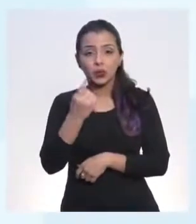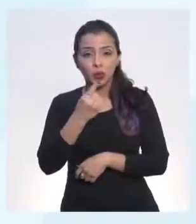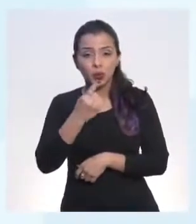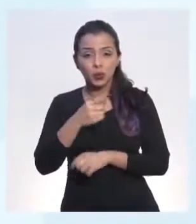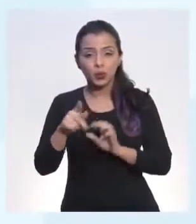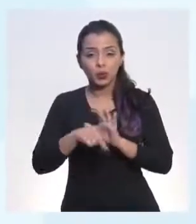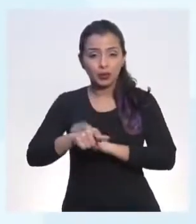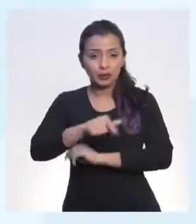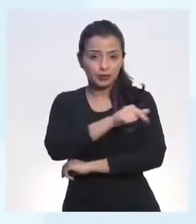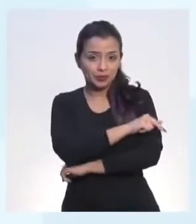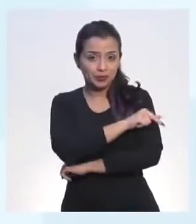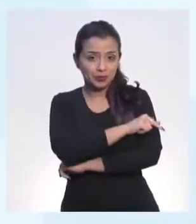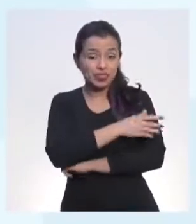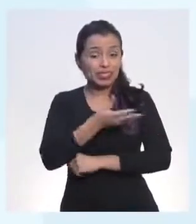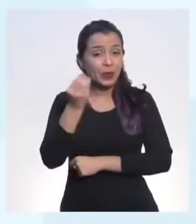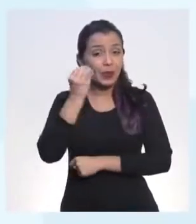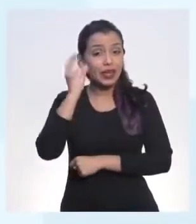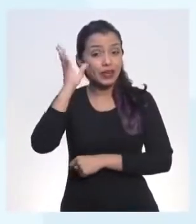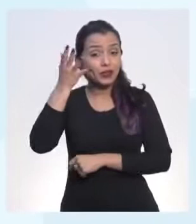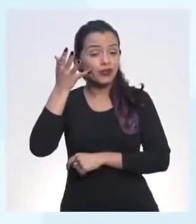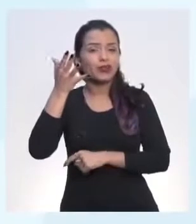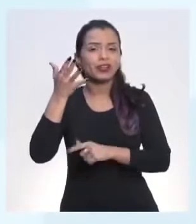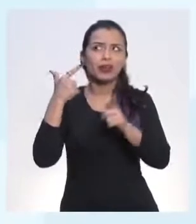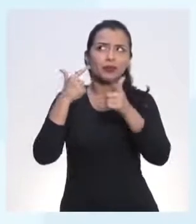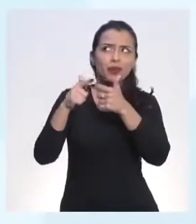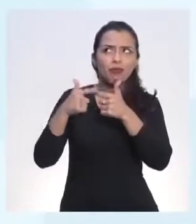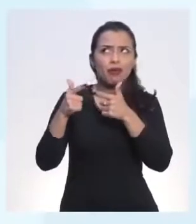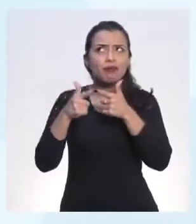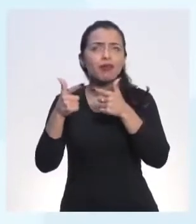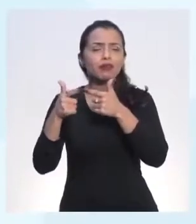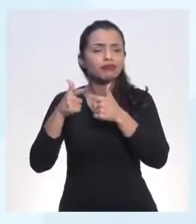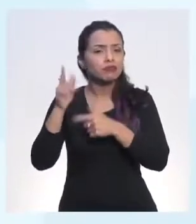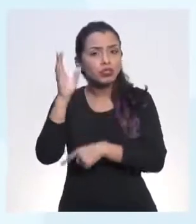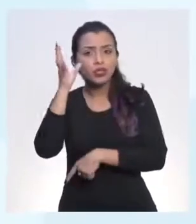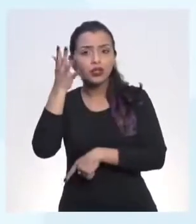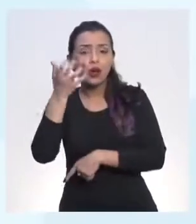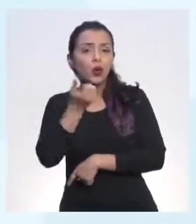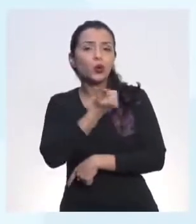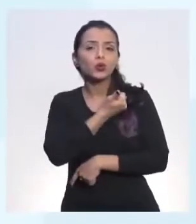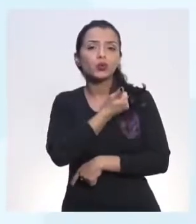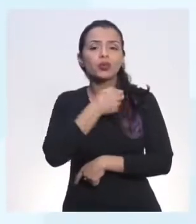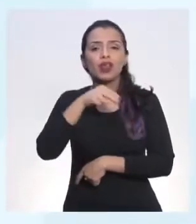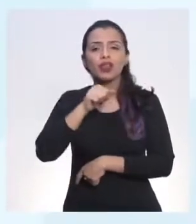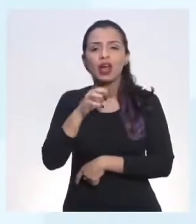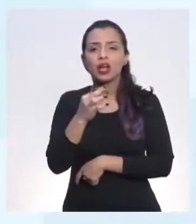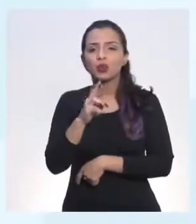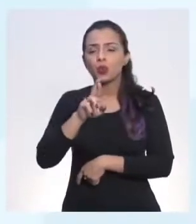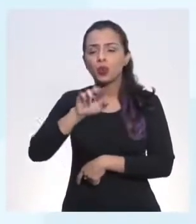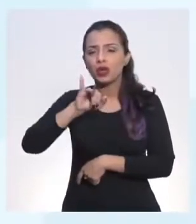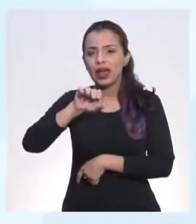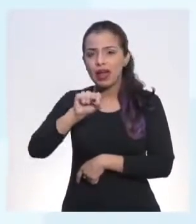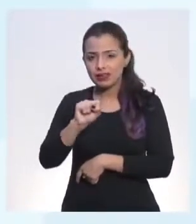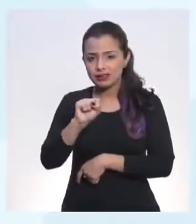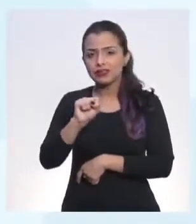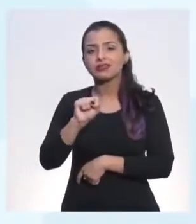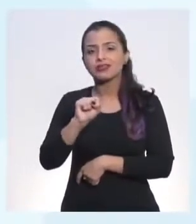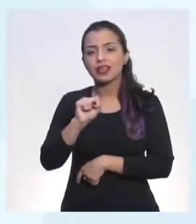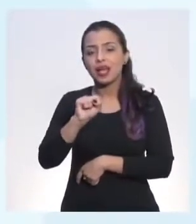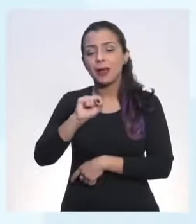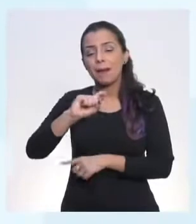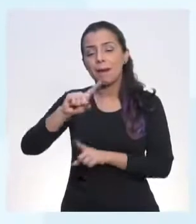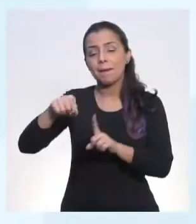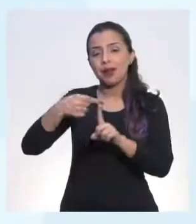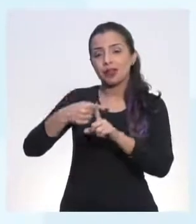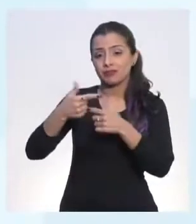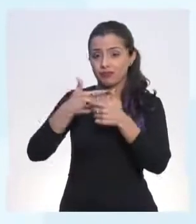Então, resolver e elaborar situações, problemas com números naturais, envolvendo as noções de divisores